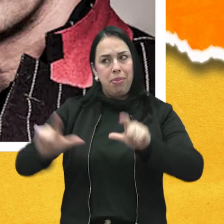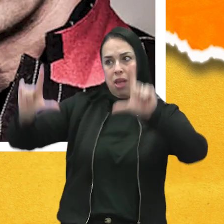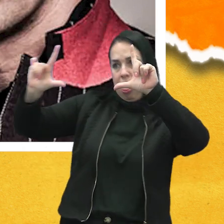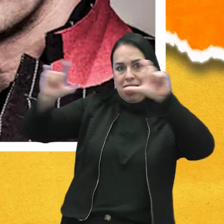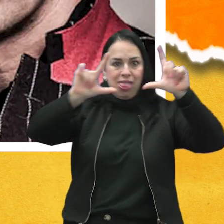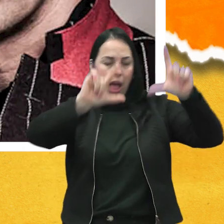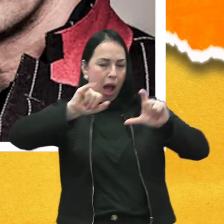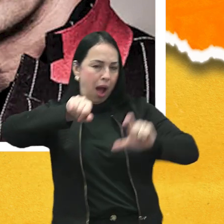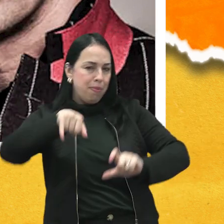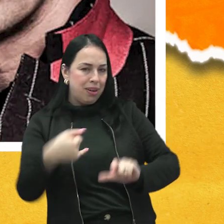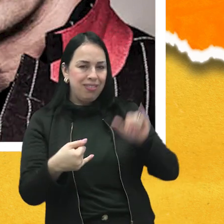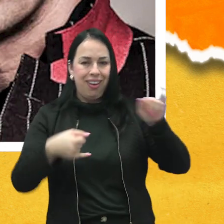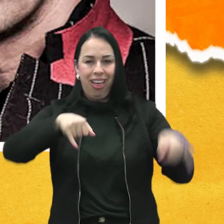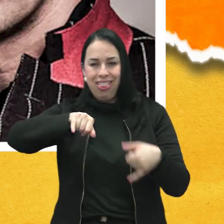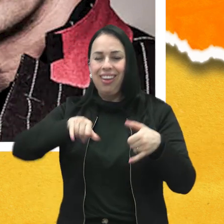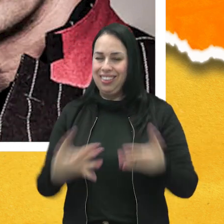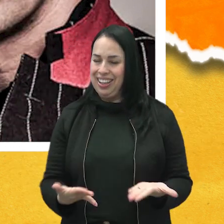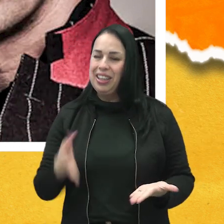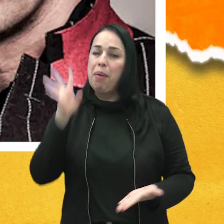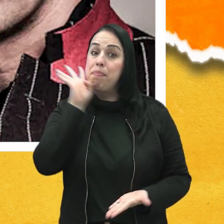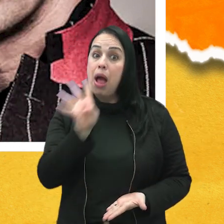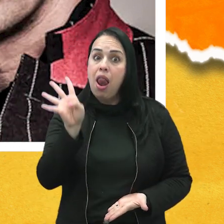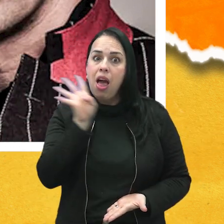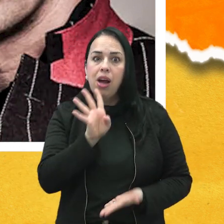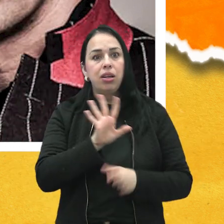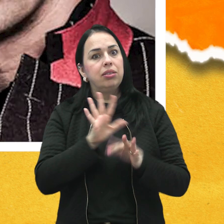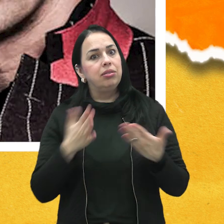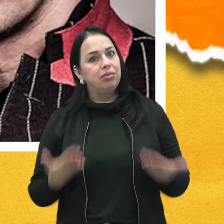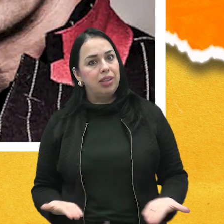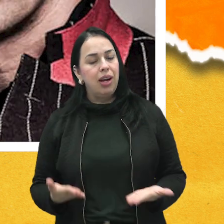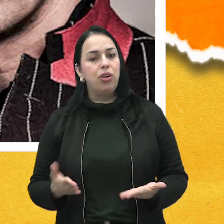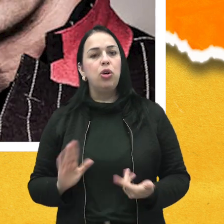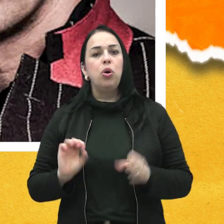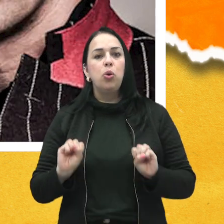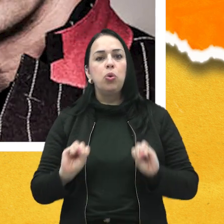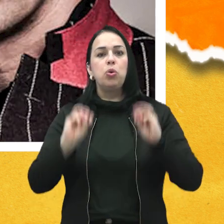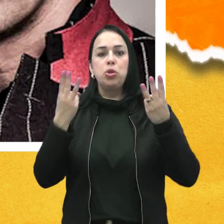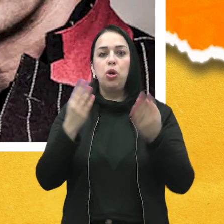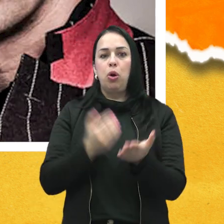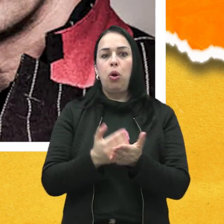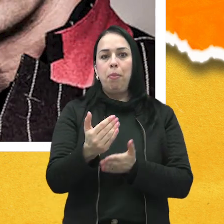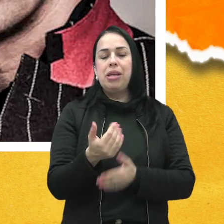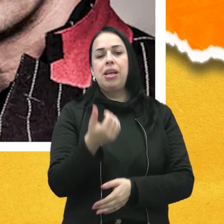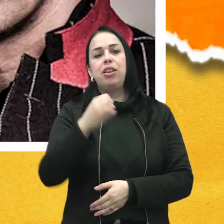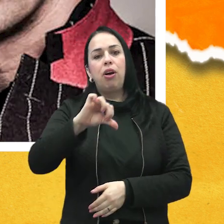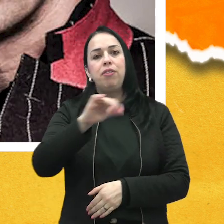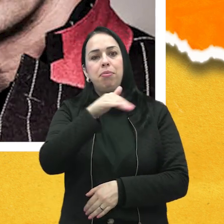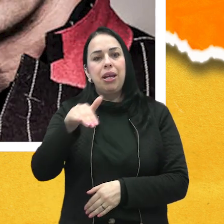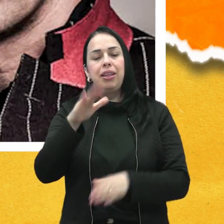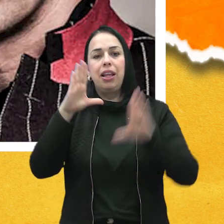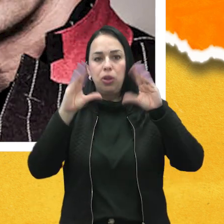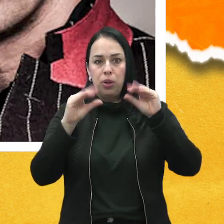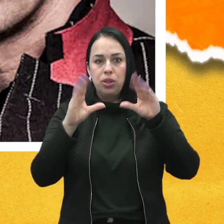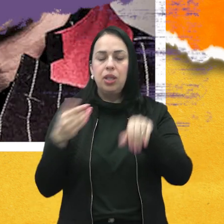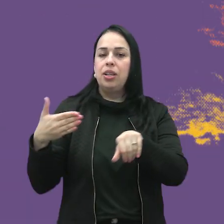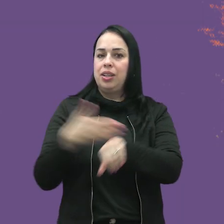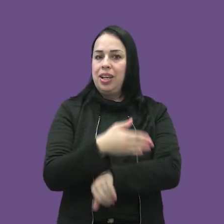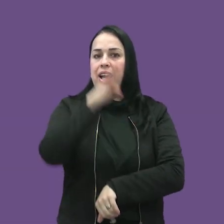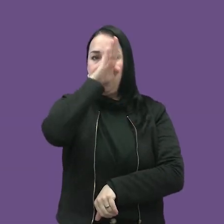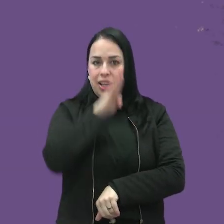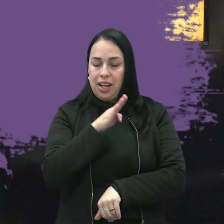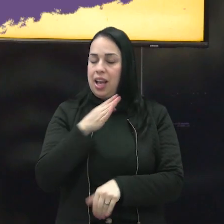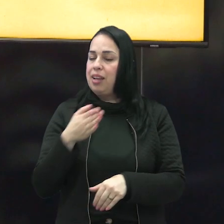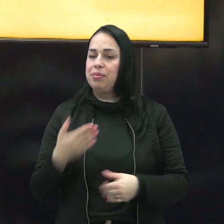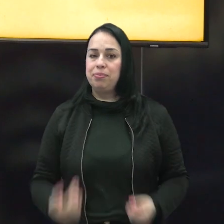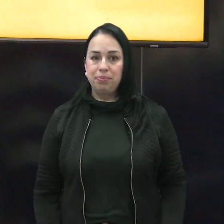instagramável para você curtir com a família, tirar várias fotos, tá bem legal. Bom, pessoal, então o show do Supla começa às 9h30 da noite e a entrada também